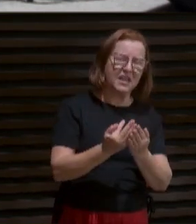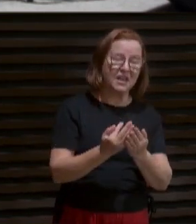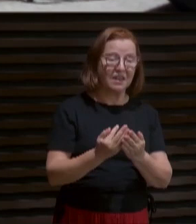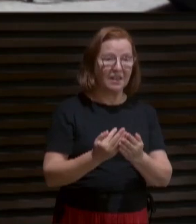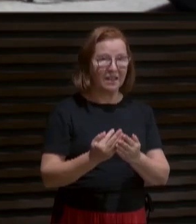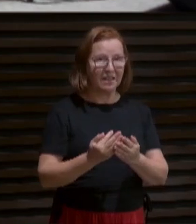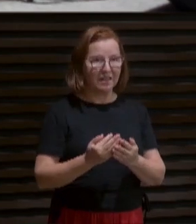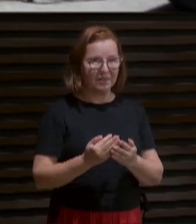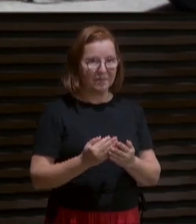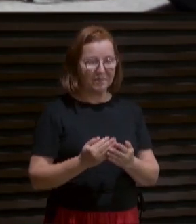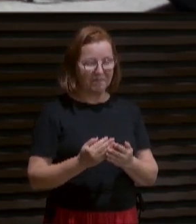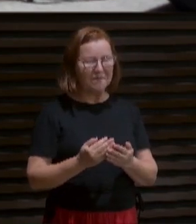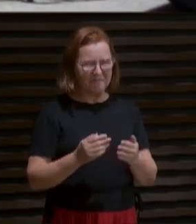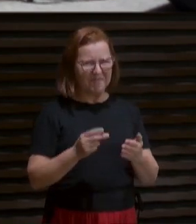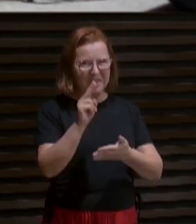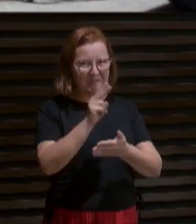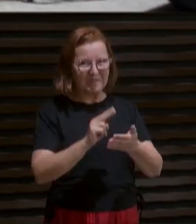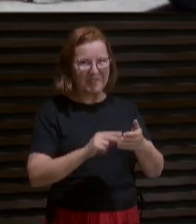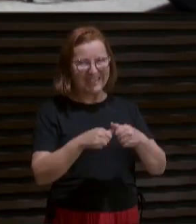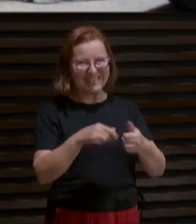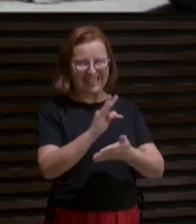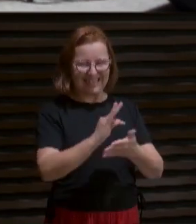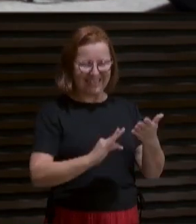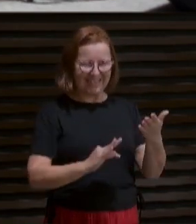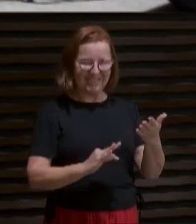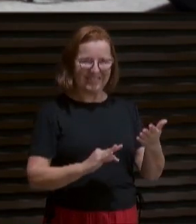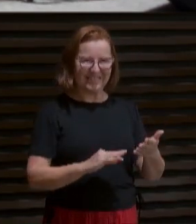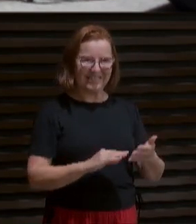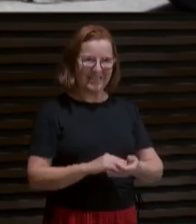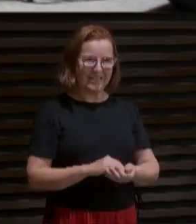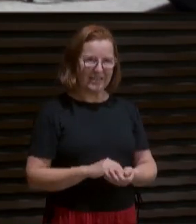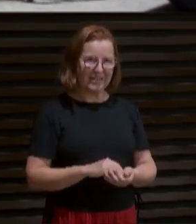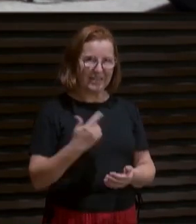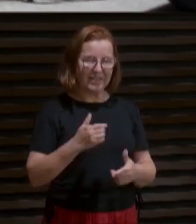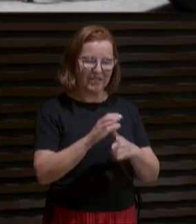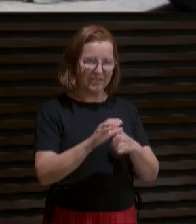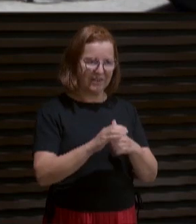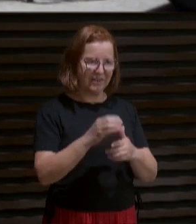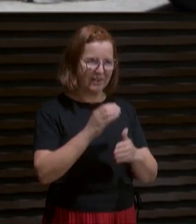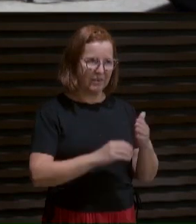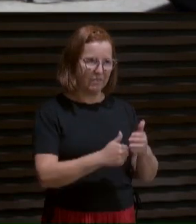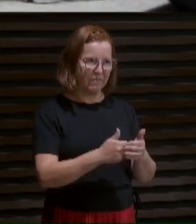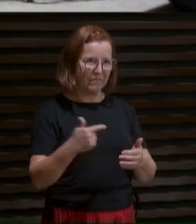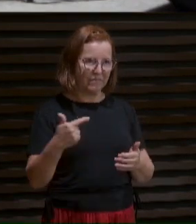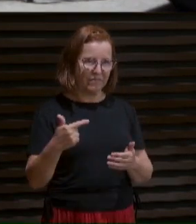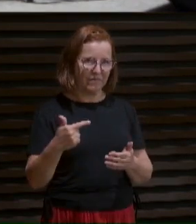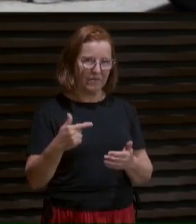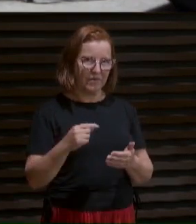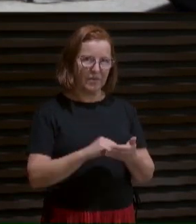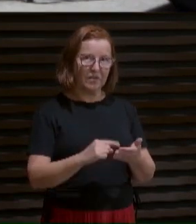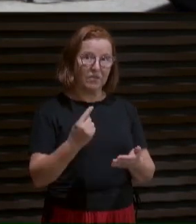dar uma olhadinha nesse texto, porque a gente precisa andar um pouco mais, que é 2 Coríntios capítulo 12, de 1 a 6,